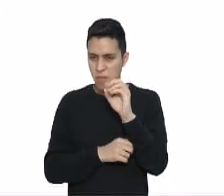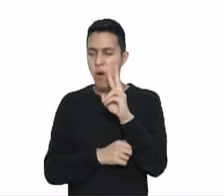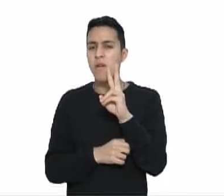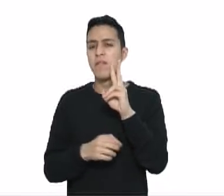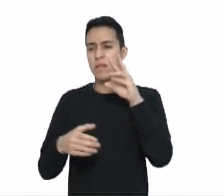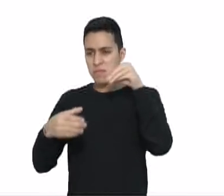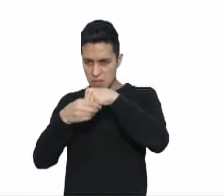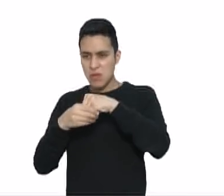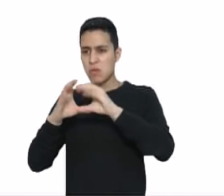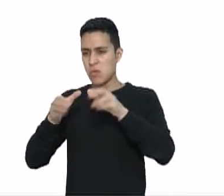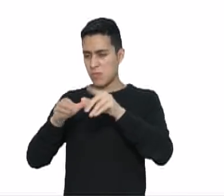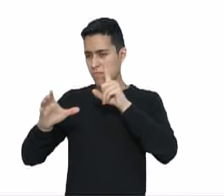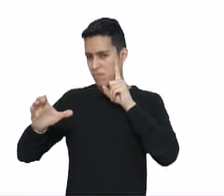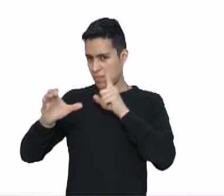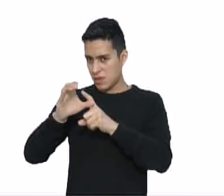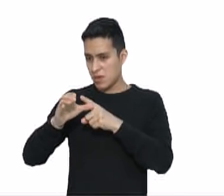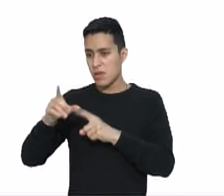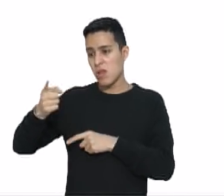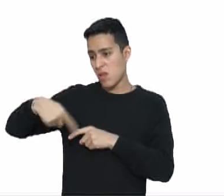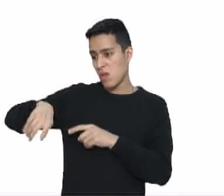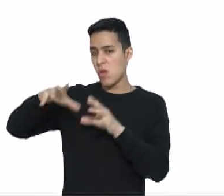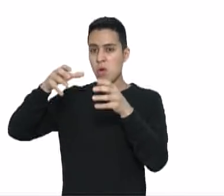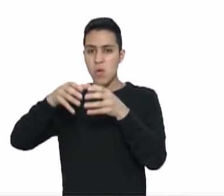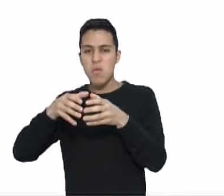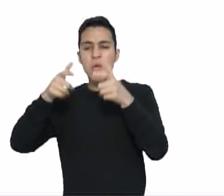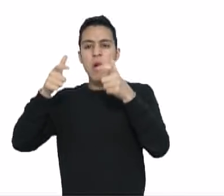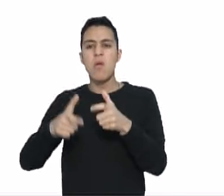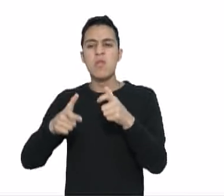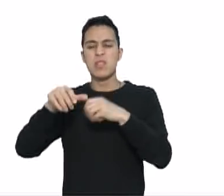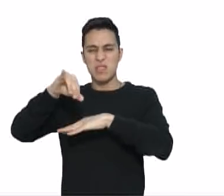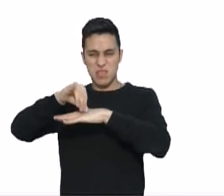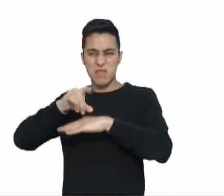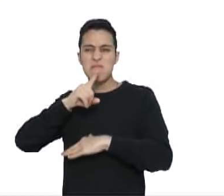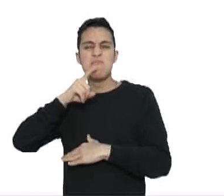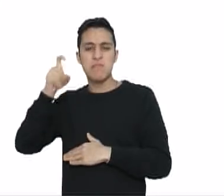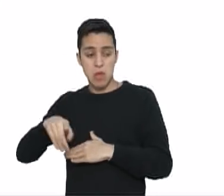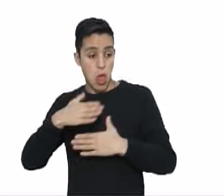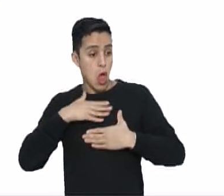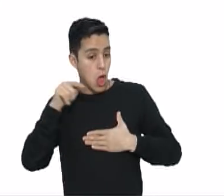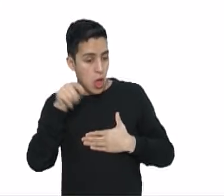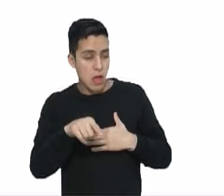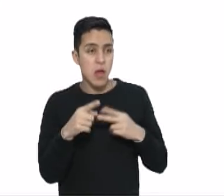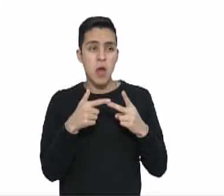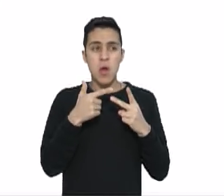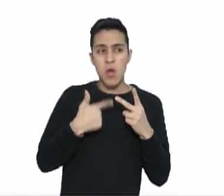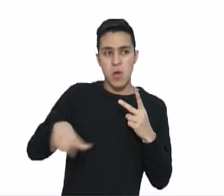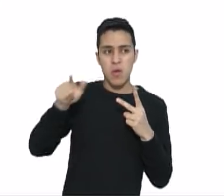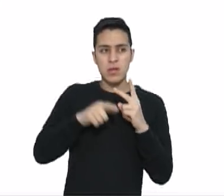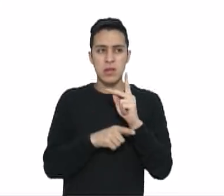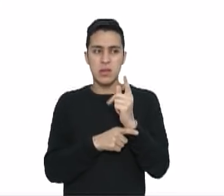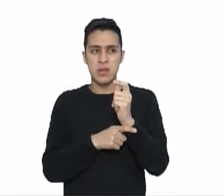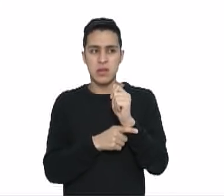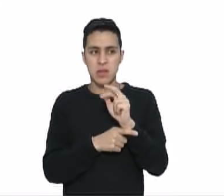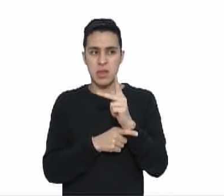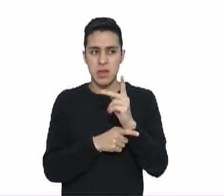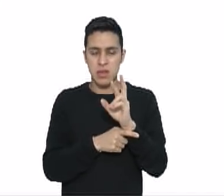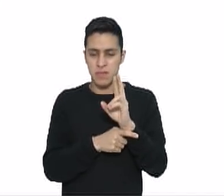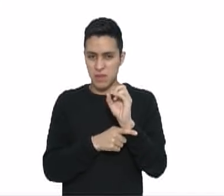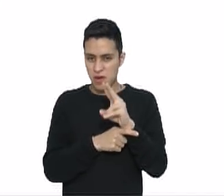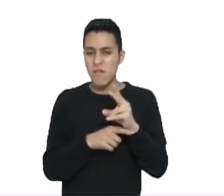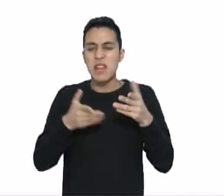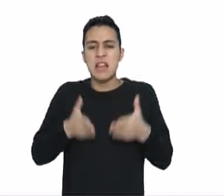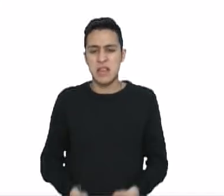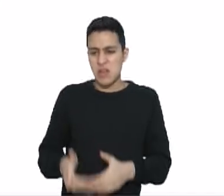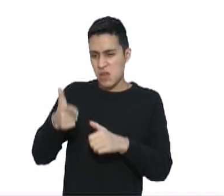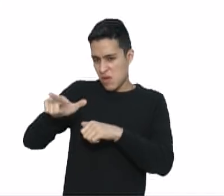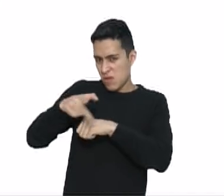Comunista, o preferido dos burocratas de Moscou. Já Kasparov, Garry Kasparov, nascido no Azerbaijão,